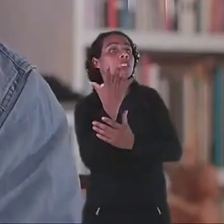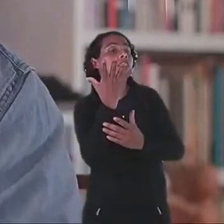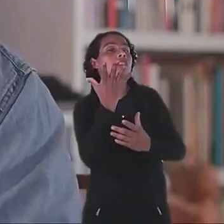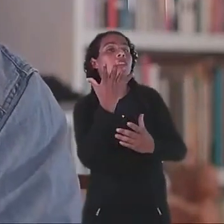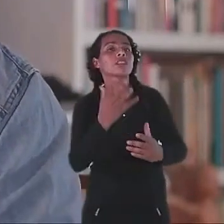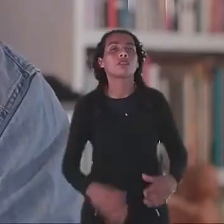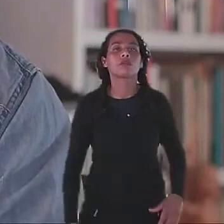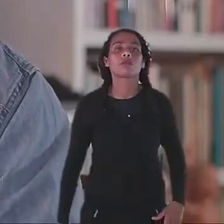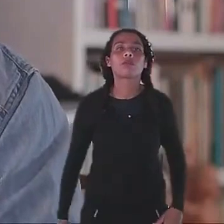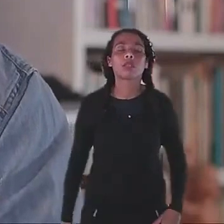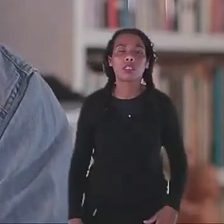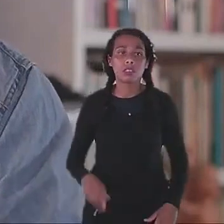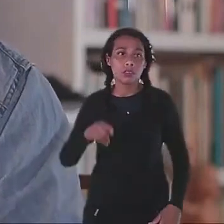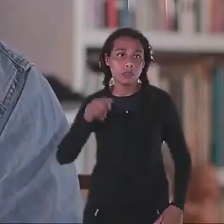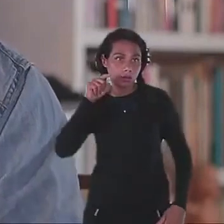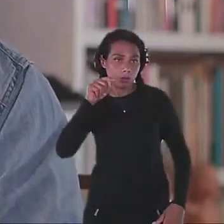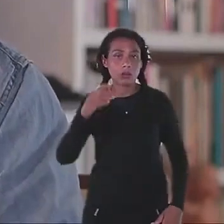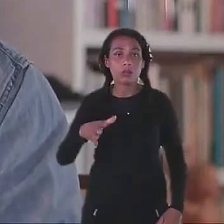link de compra